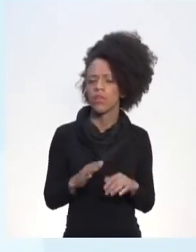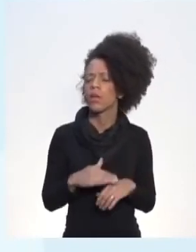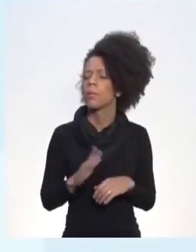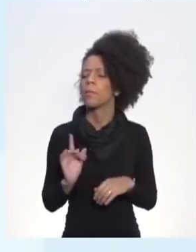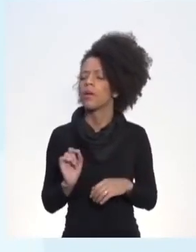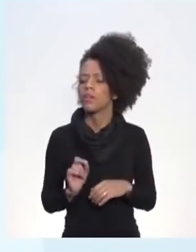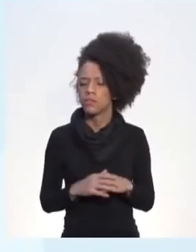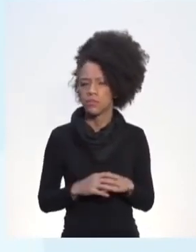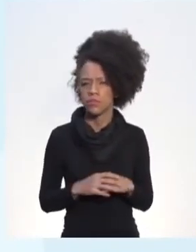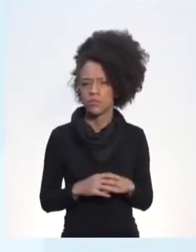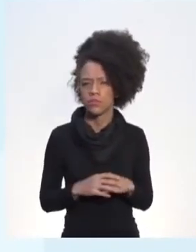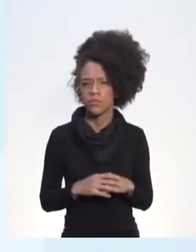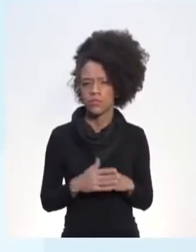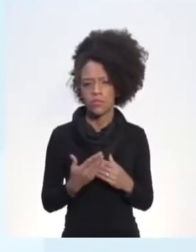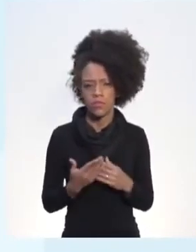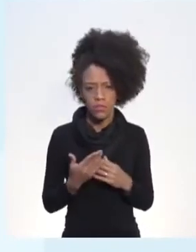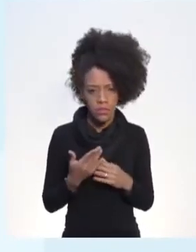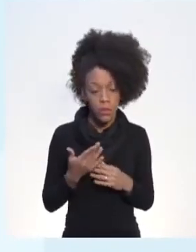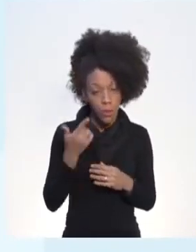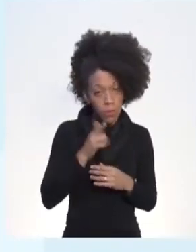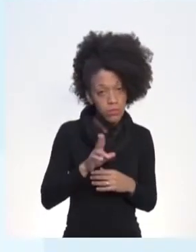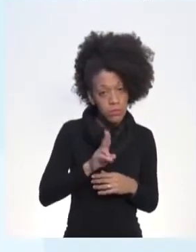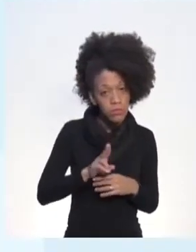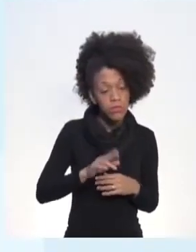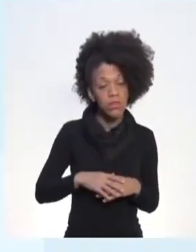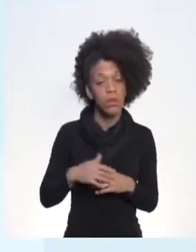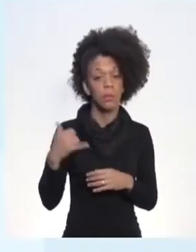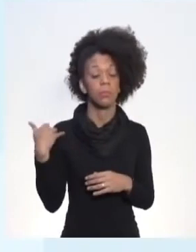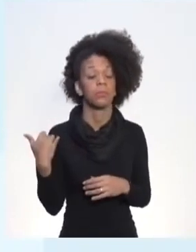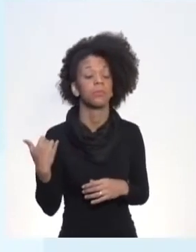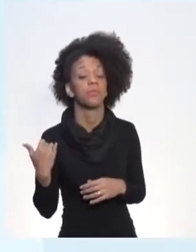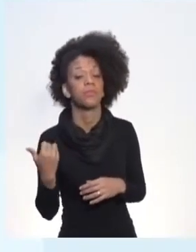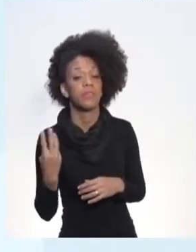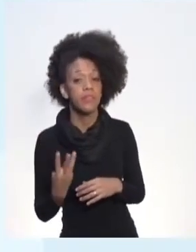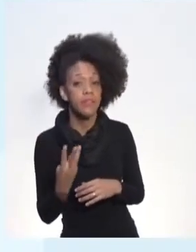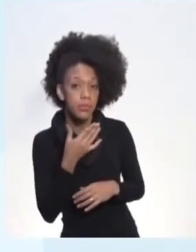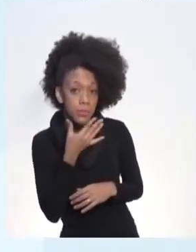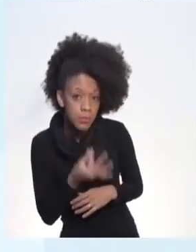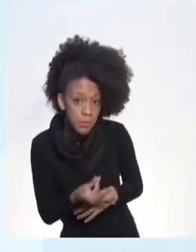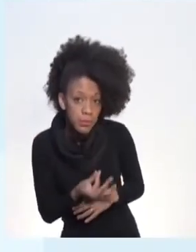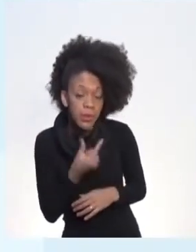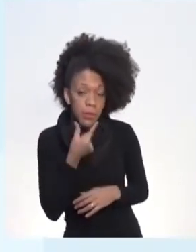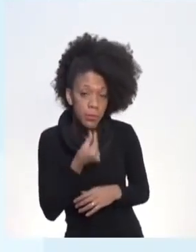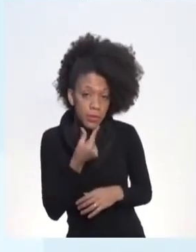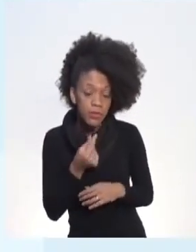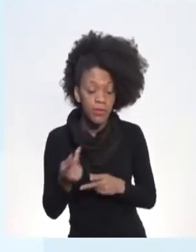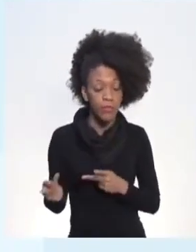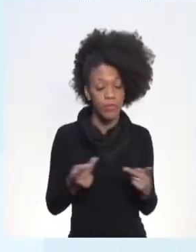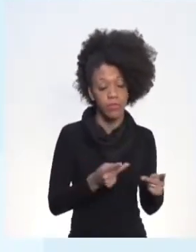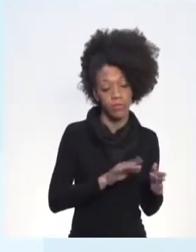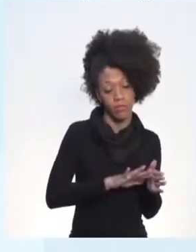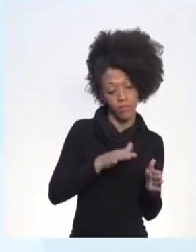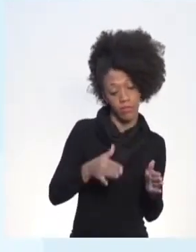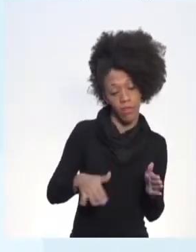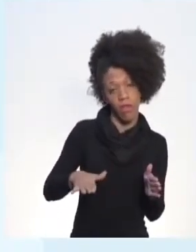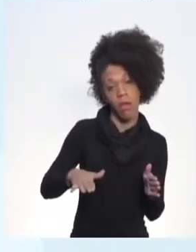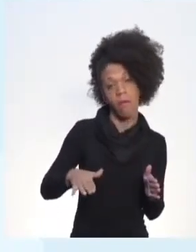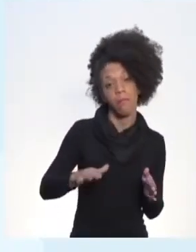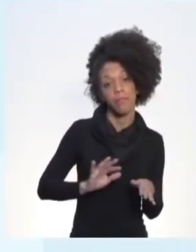quê? Que dá pra gente usar? Menino de 3 anos visita a praia pela primeira vez, em plena pandemia.